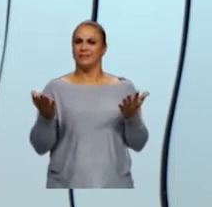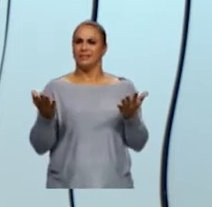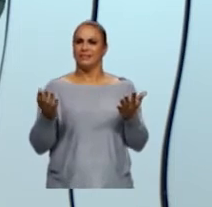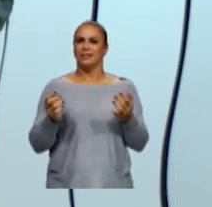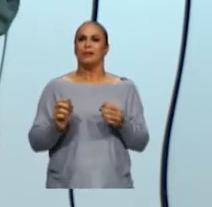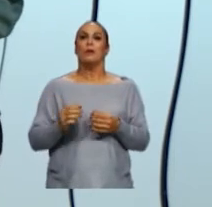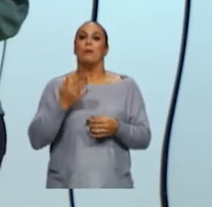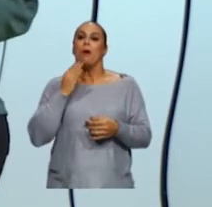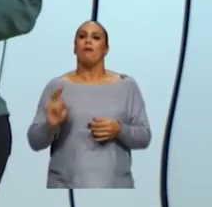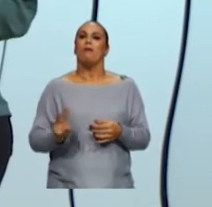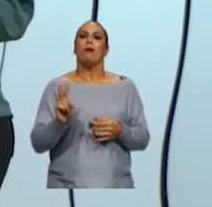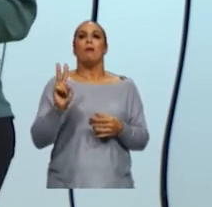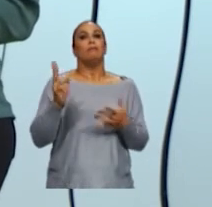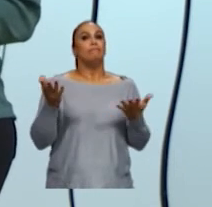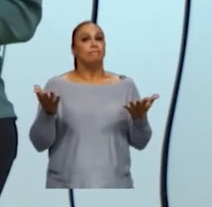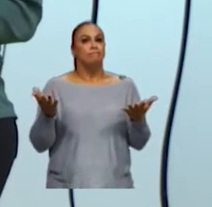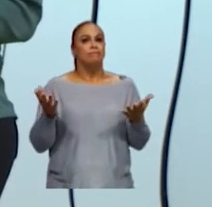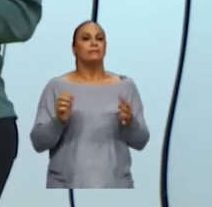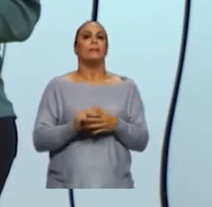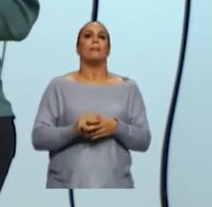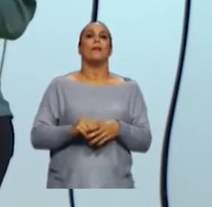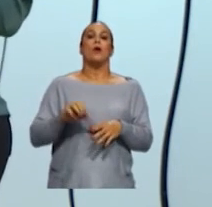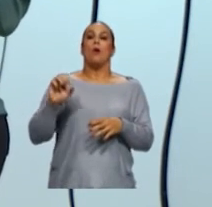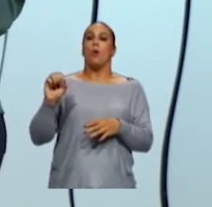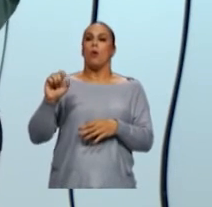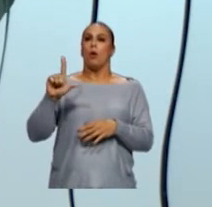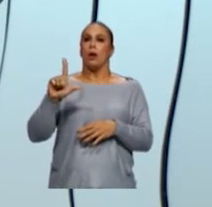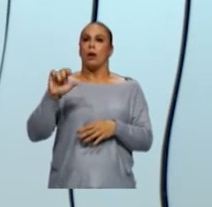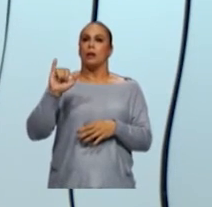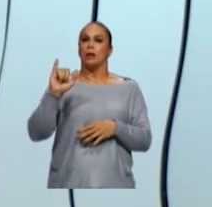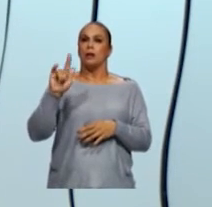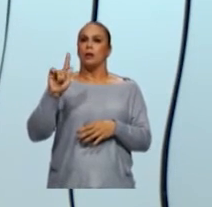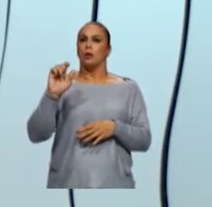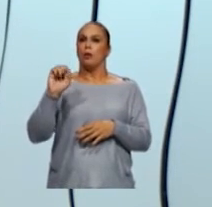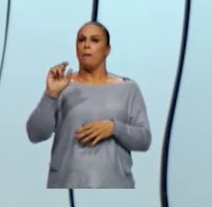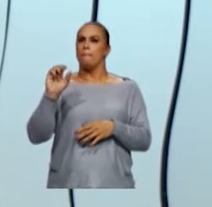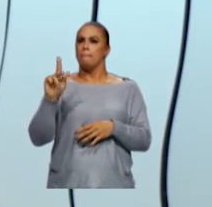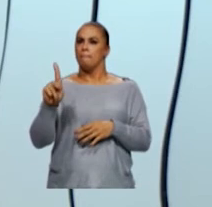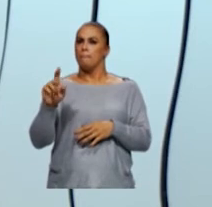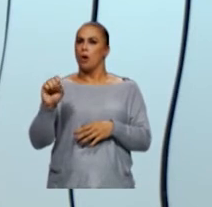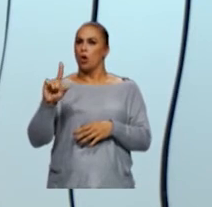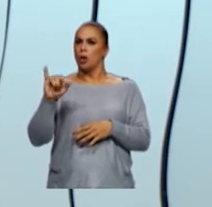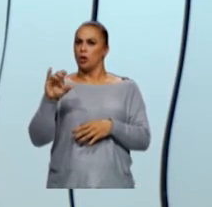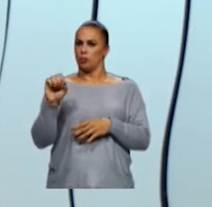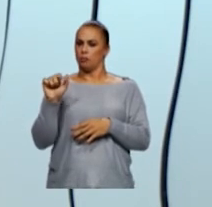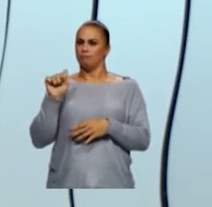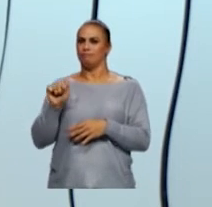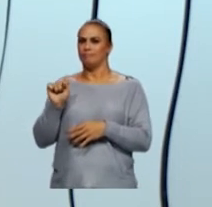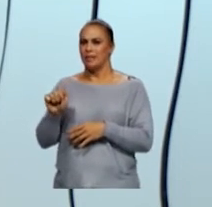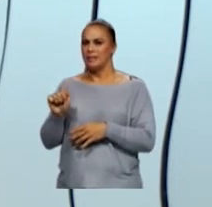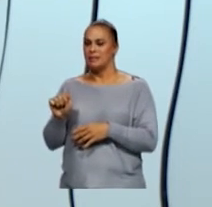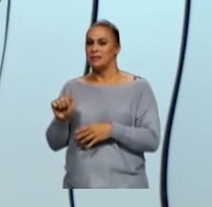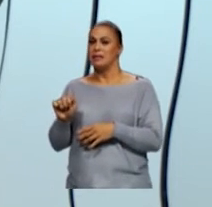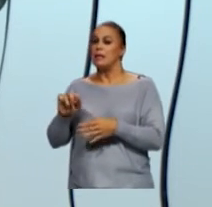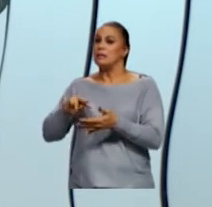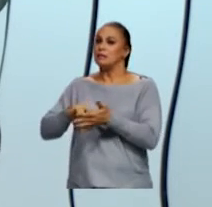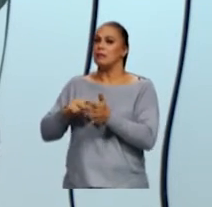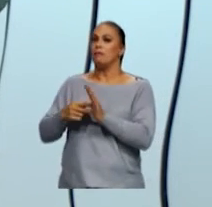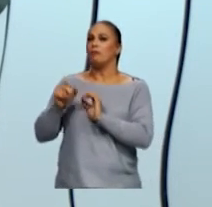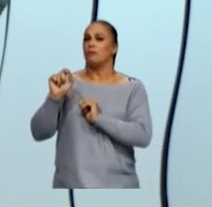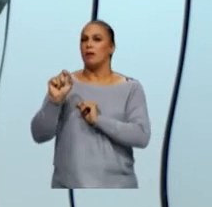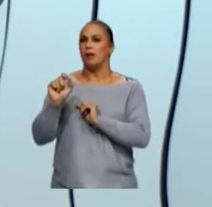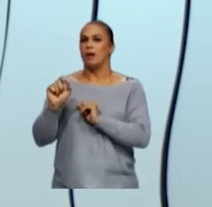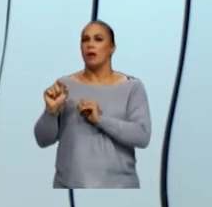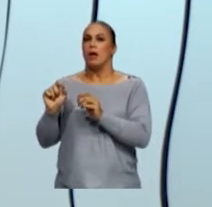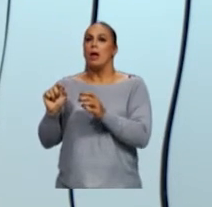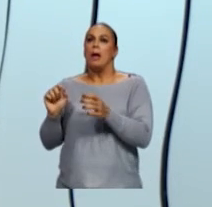fornece para o mundo inteiro. O oligopólio é a situação na qual um pequeno grupo de empresas, então, ele domina